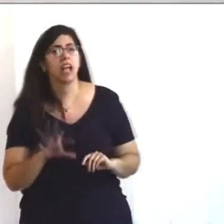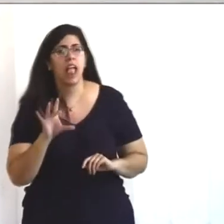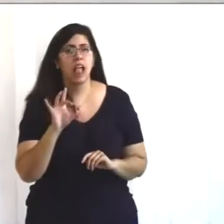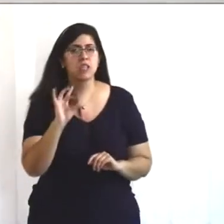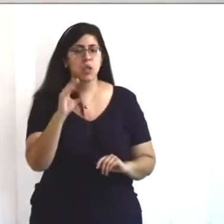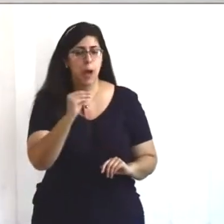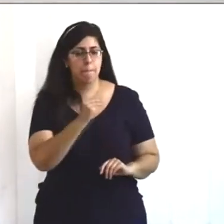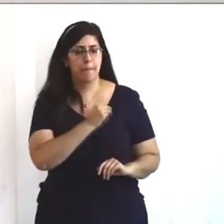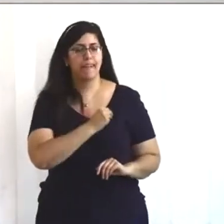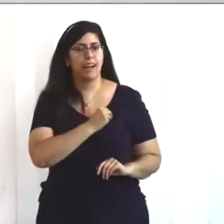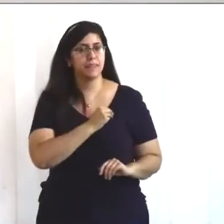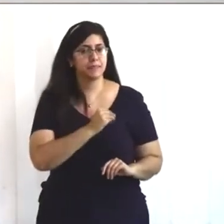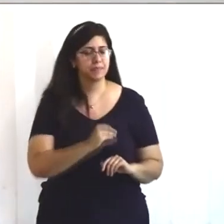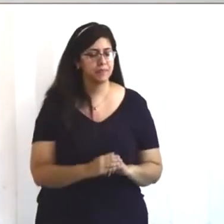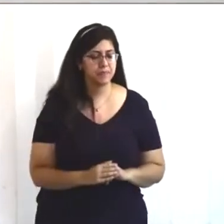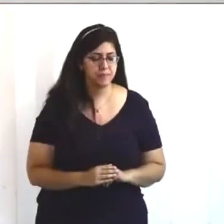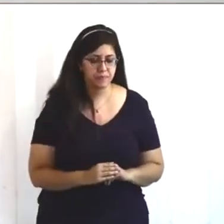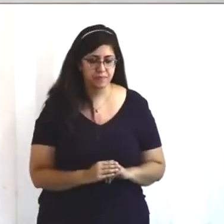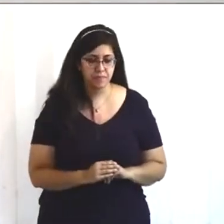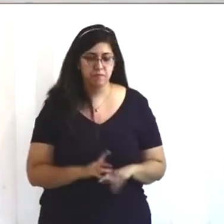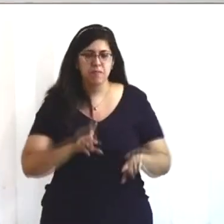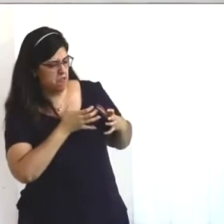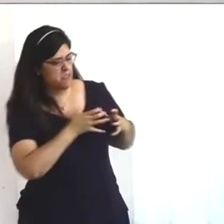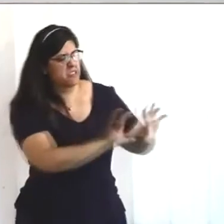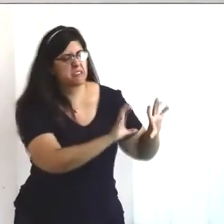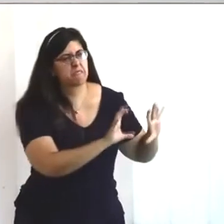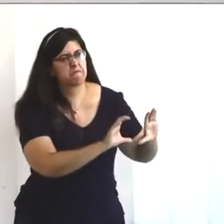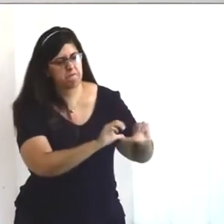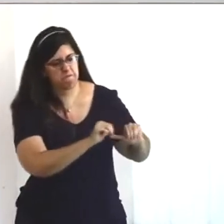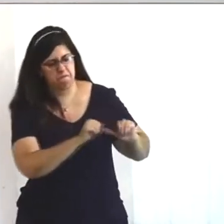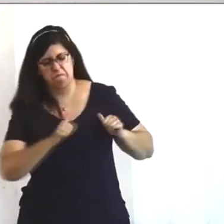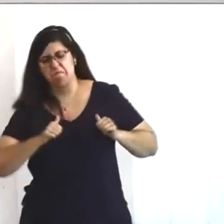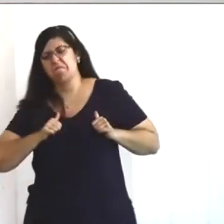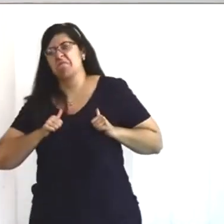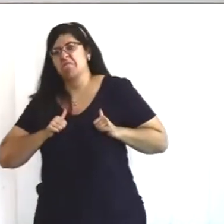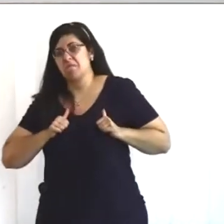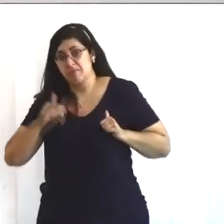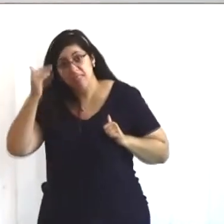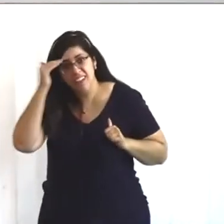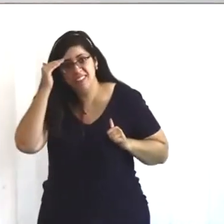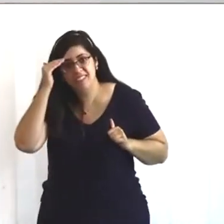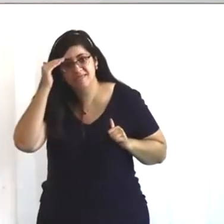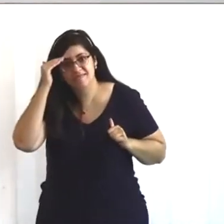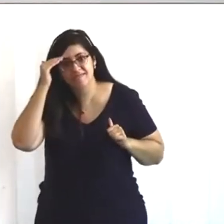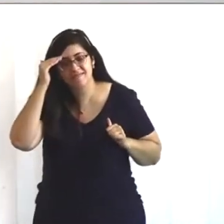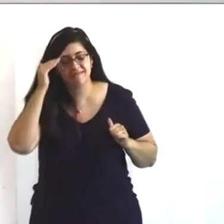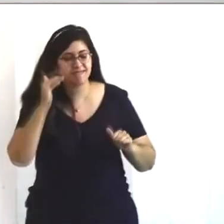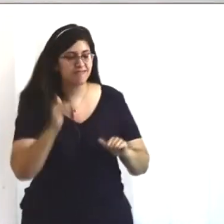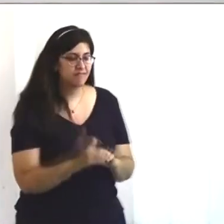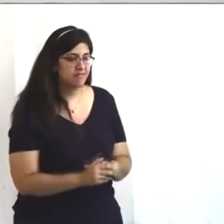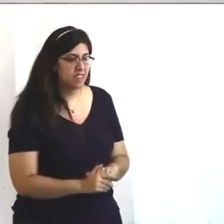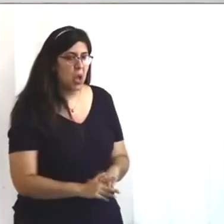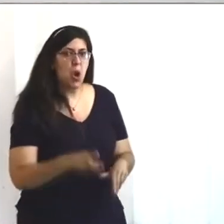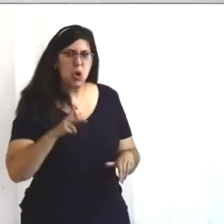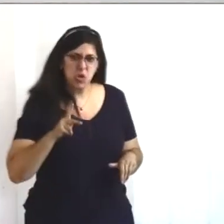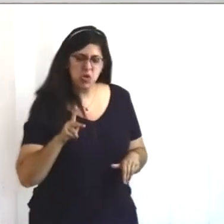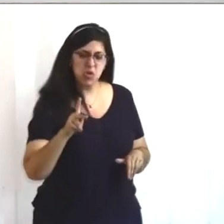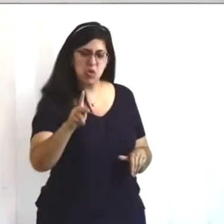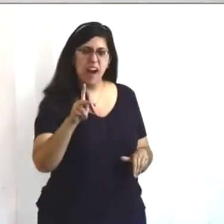o que Jesus está falando é para pessoas que conhecem. É de apostasia que Jesus está falando. É